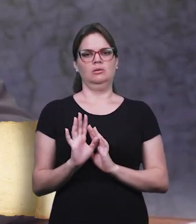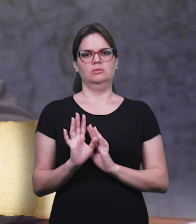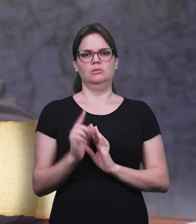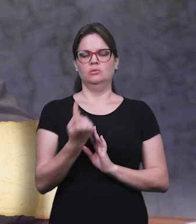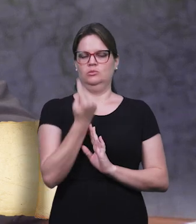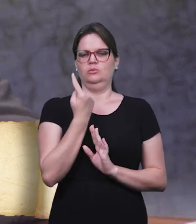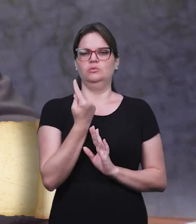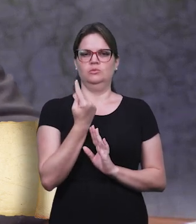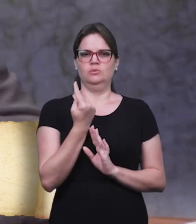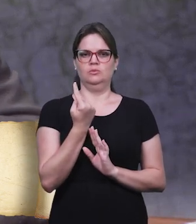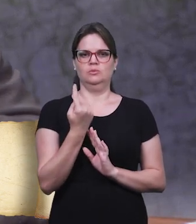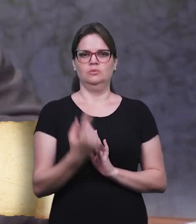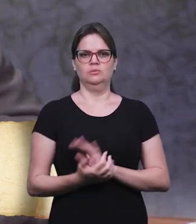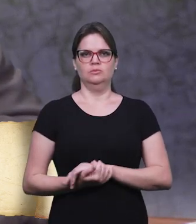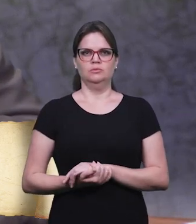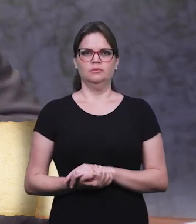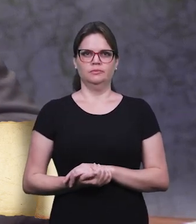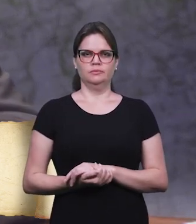evangelho.